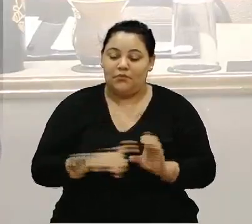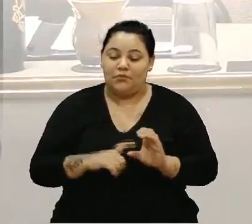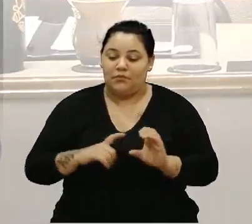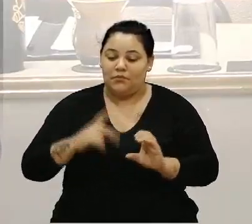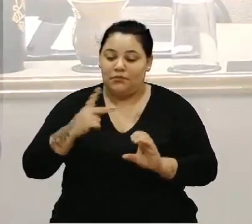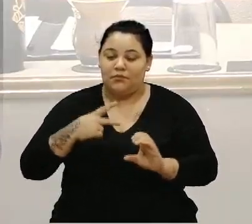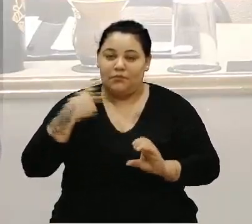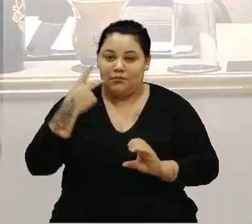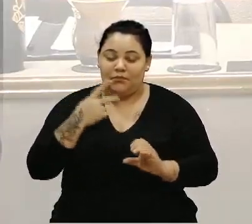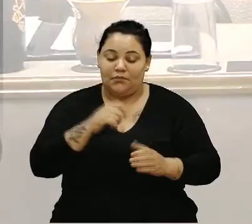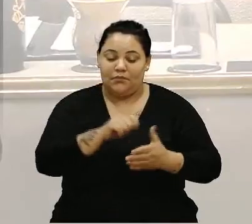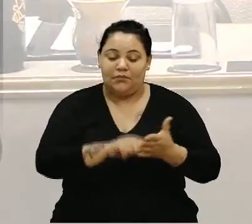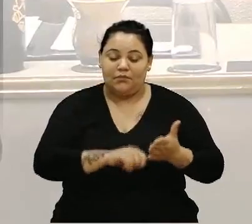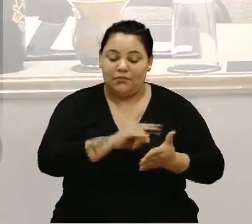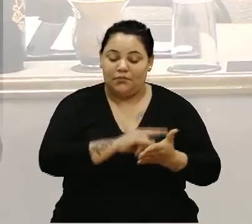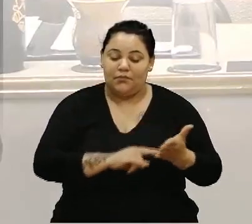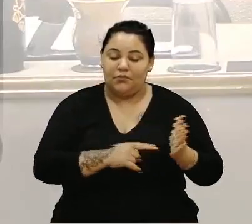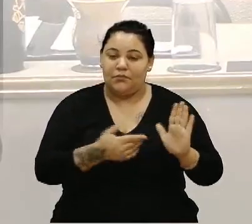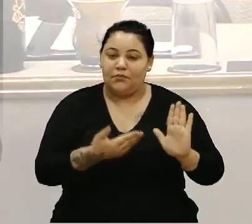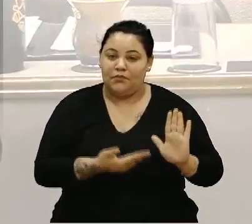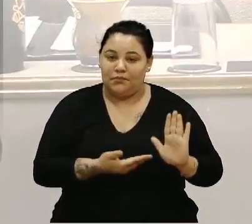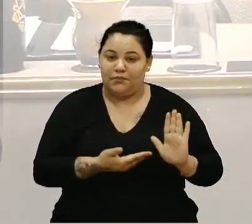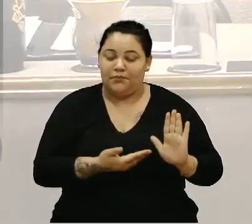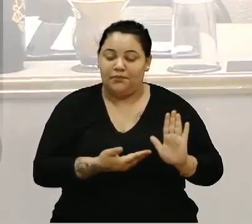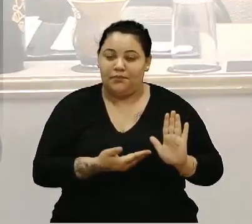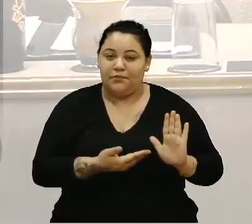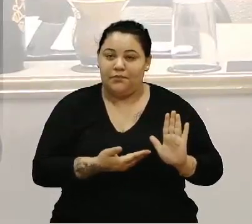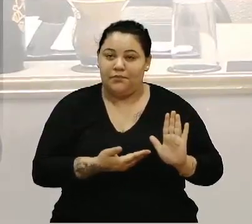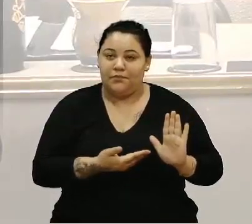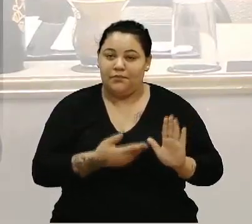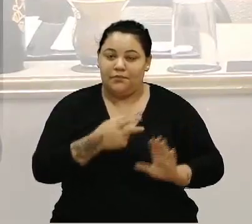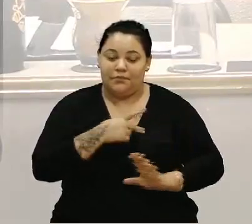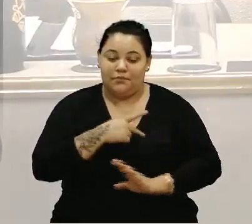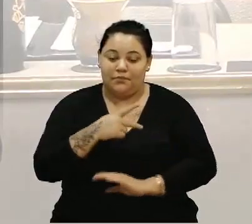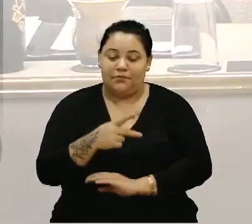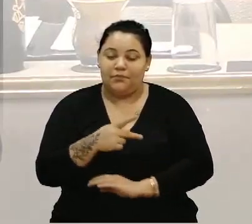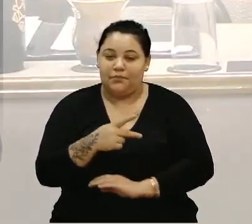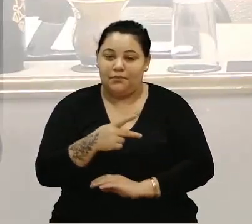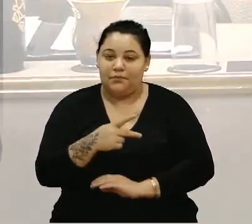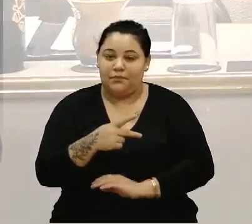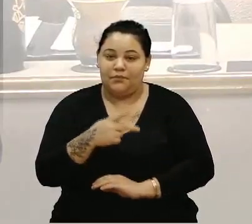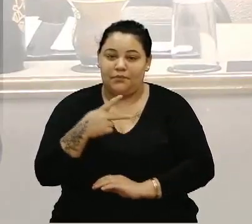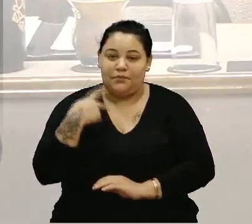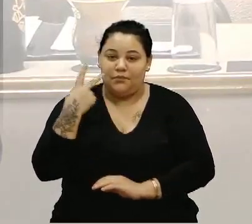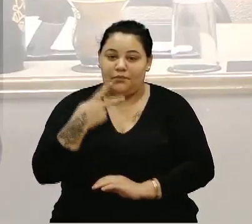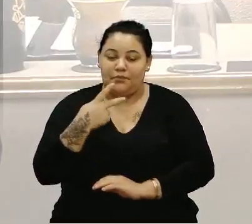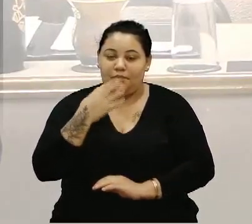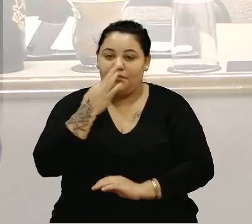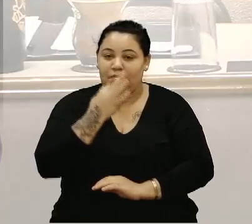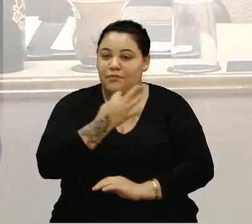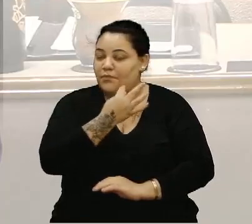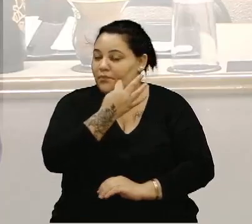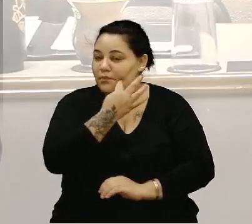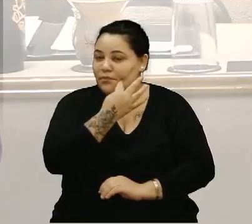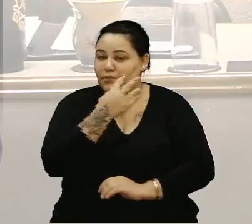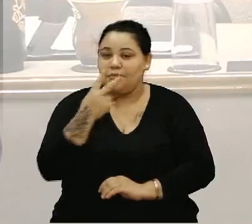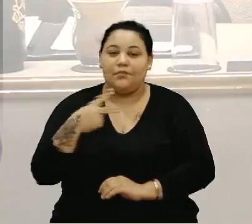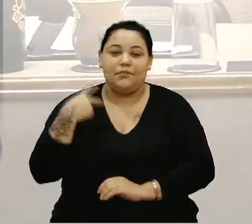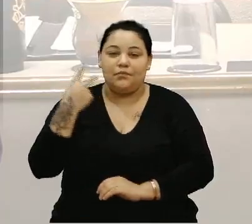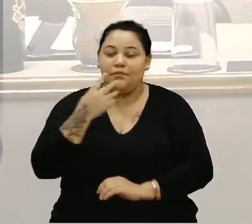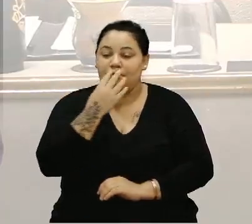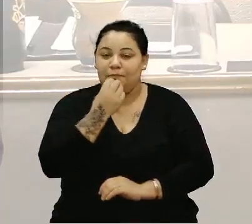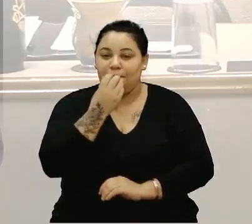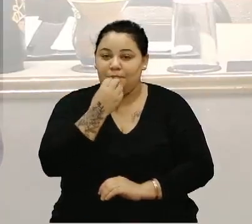emancipação política. Assino esse parecer a presidente vereadora Tatiane Frisso, vereador